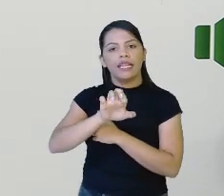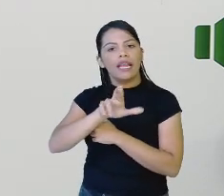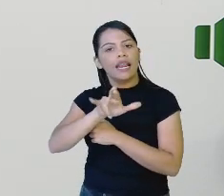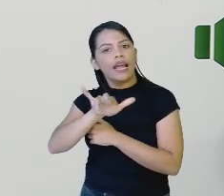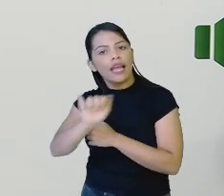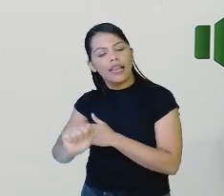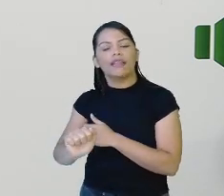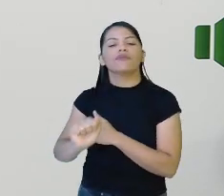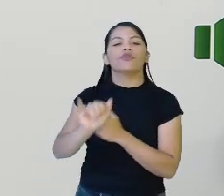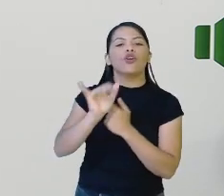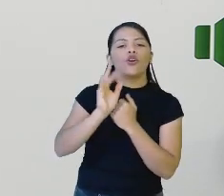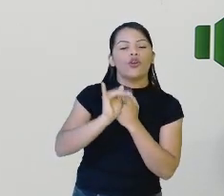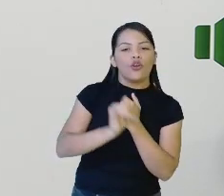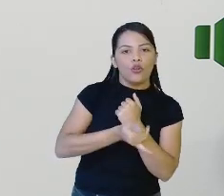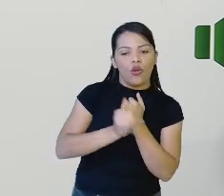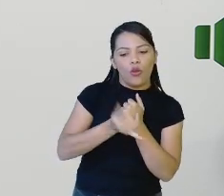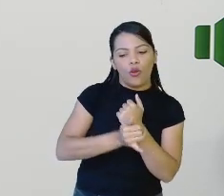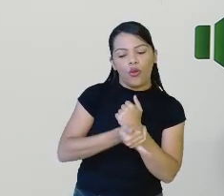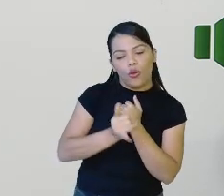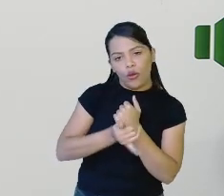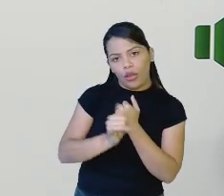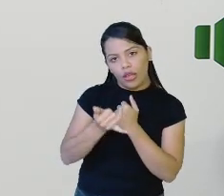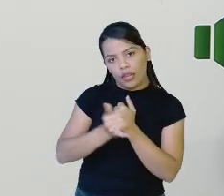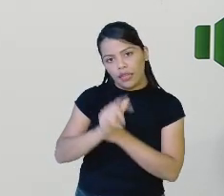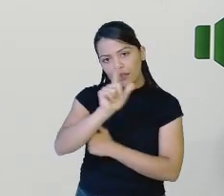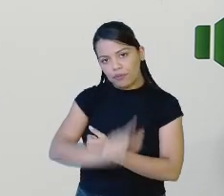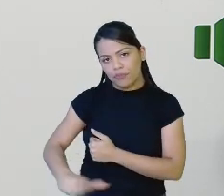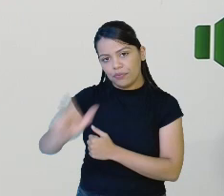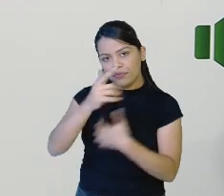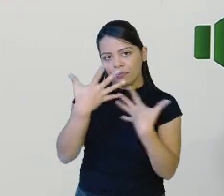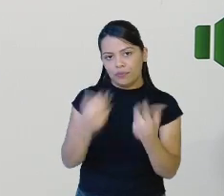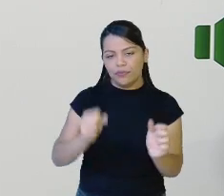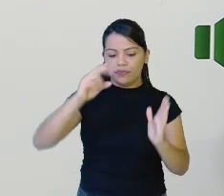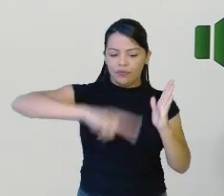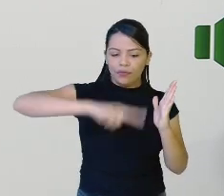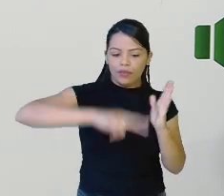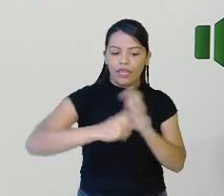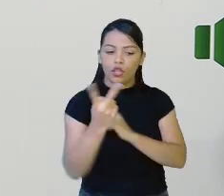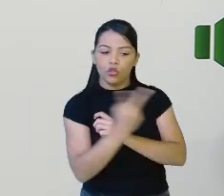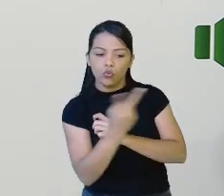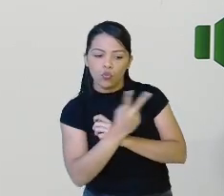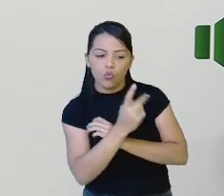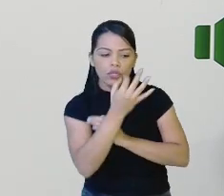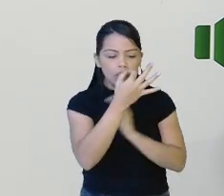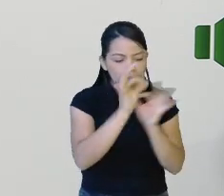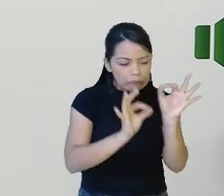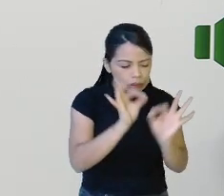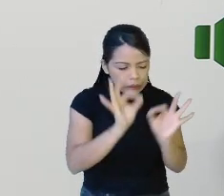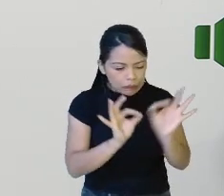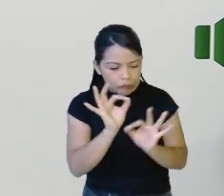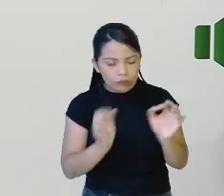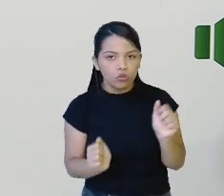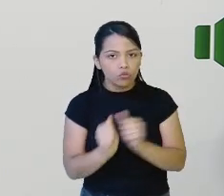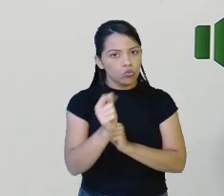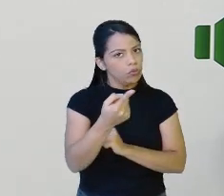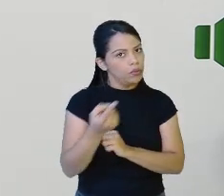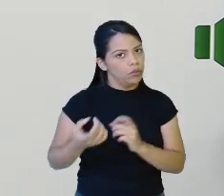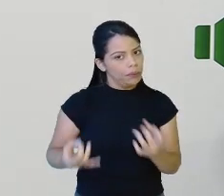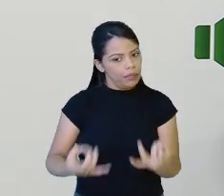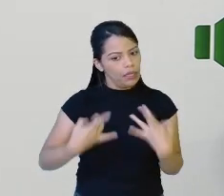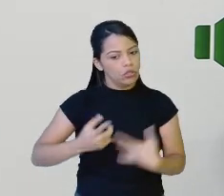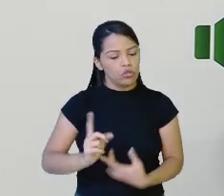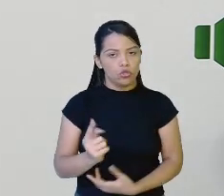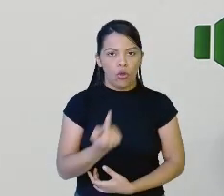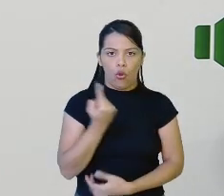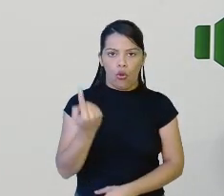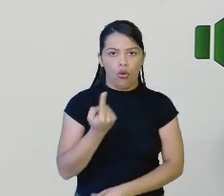Vamos aprender o que é uma crônica, vamos ler aqui 2 crônicas e analisar junto comigo. Então vamos lá, não me deixa sozinha, tá